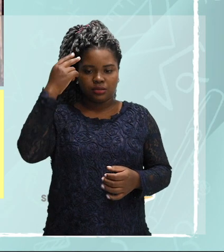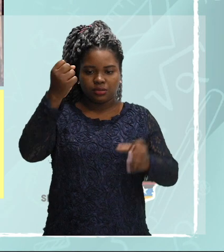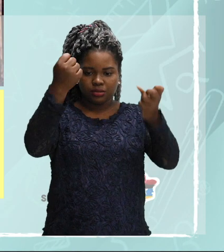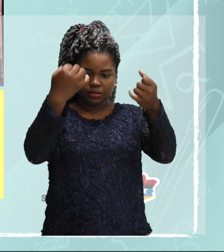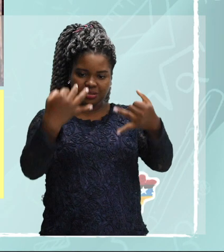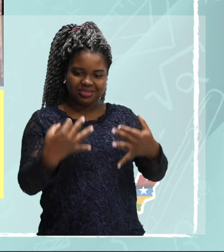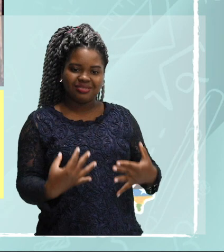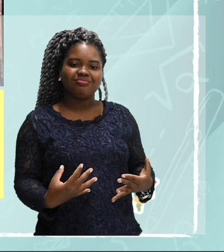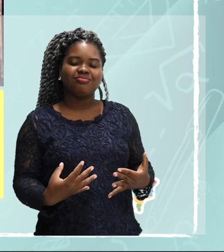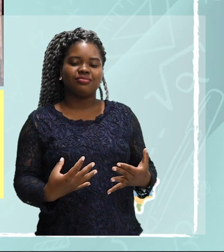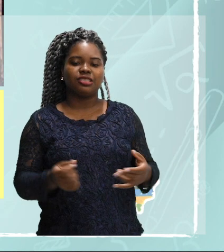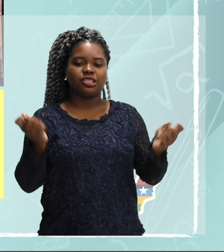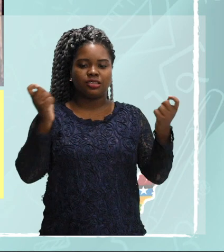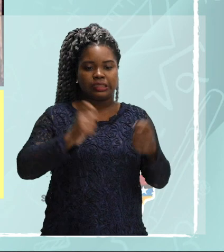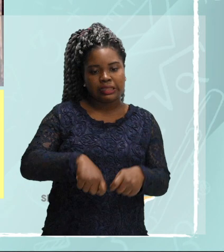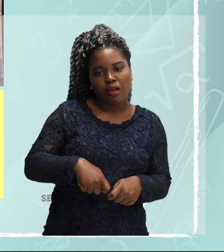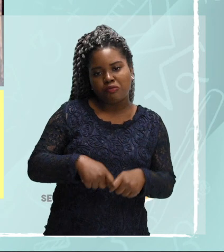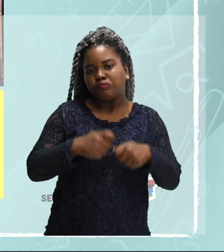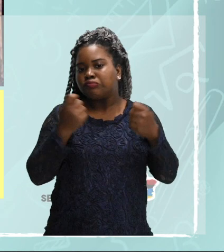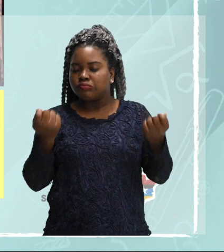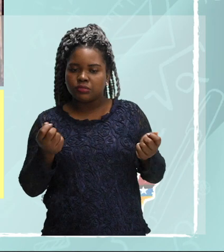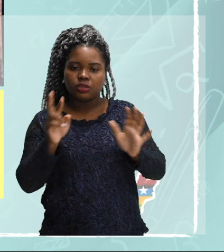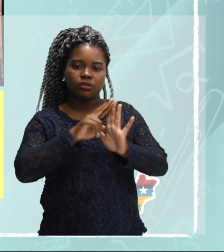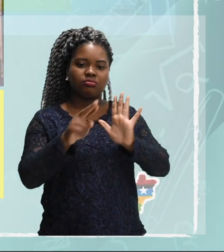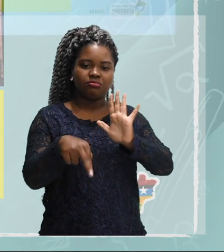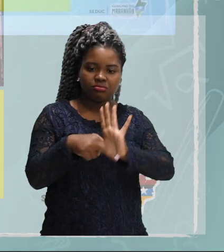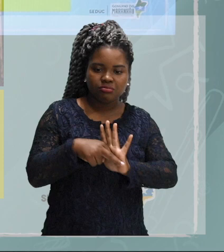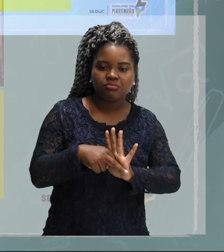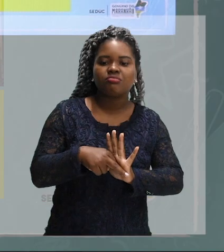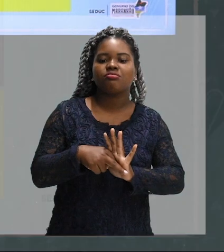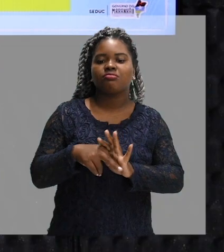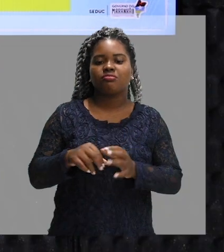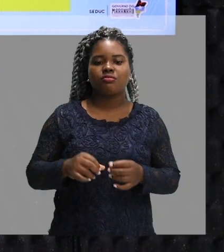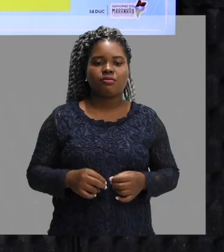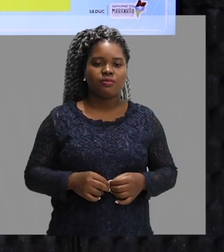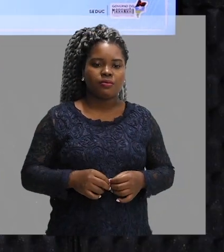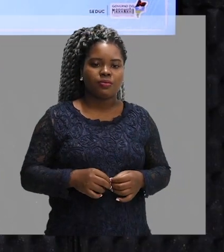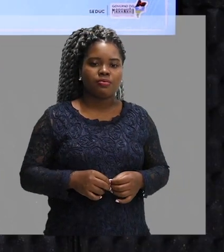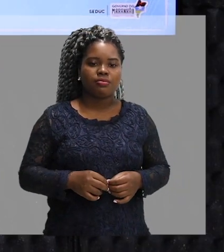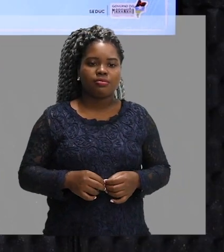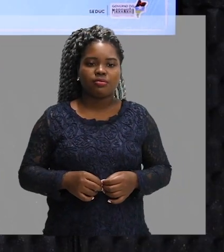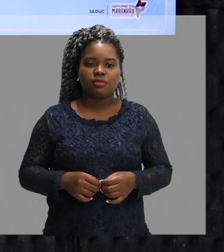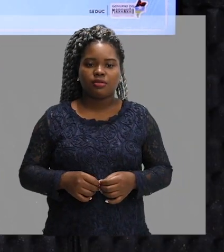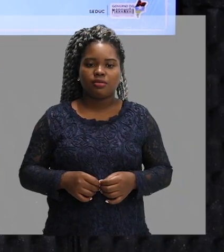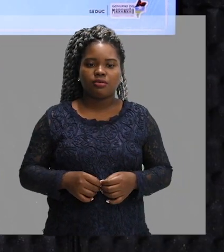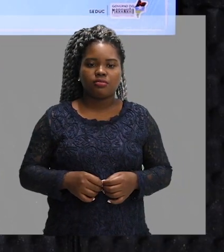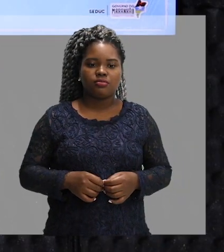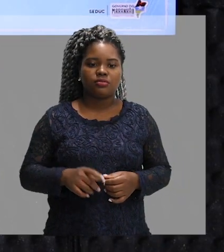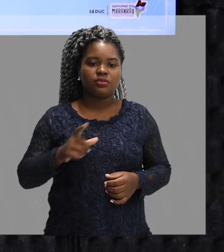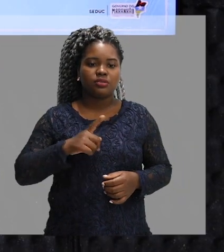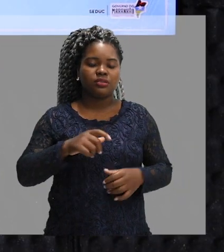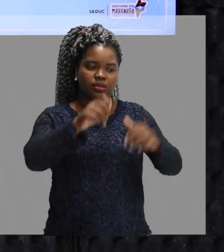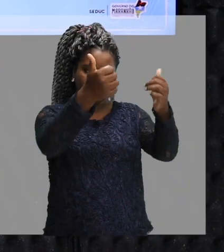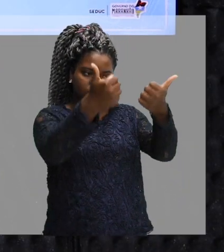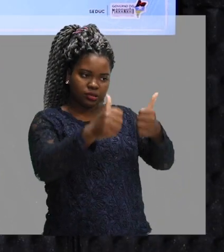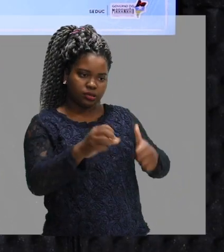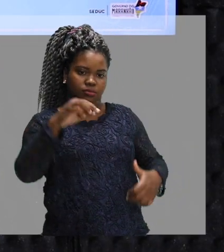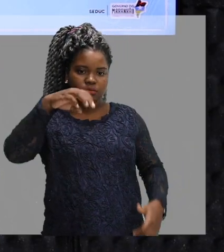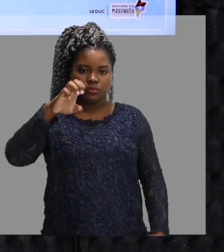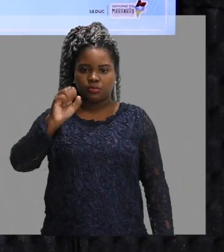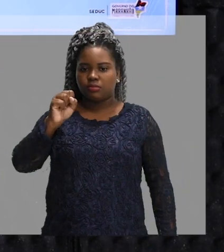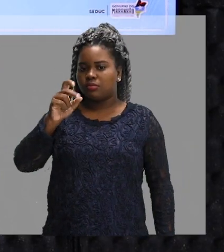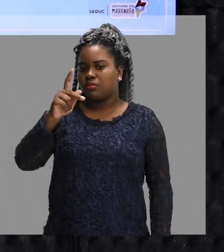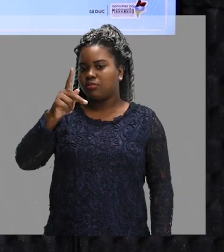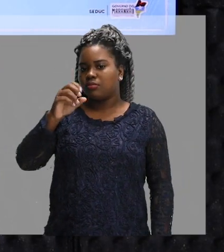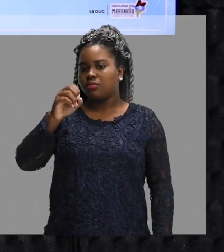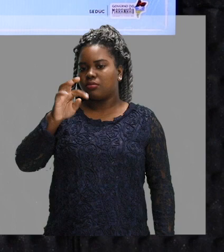podia ser feito. Da mesma situação do Código de Hammurabi, aquela história toda, beleza? A escultura mesopotâmica ela é